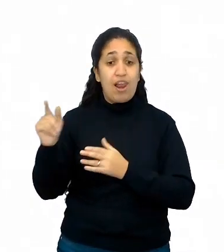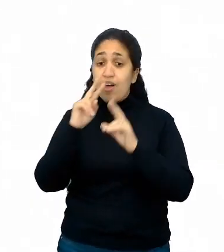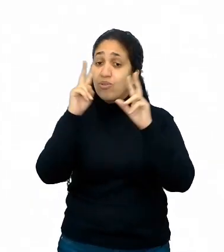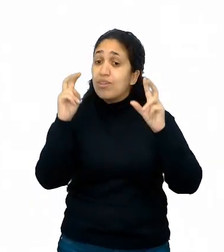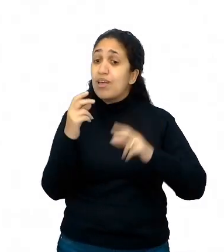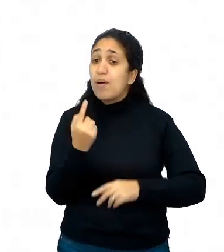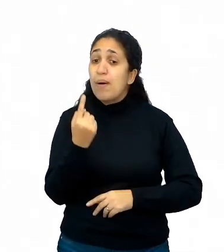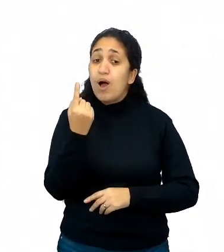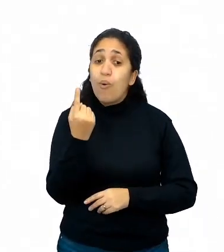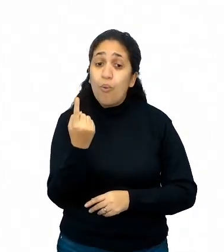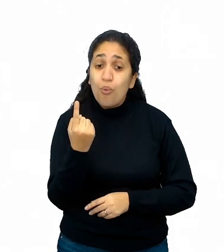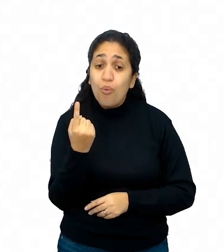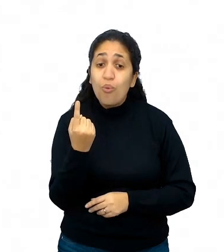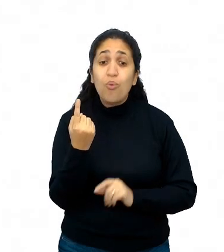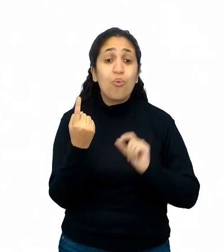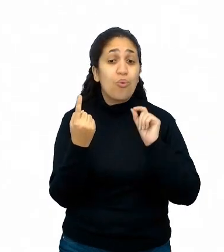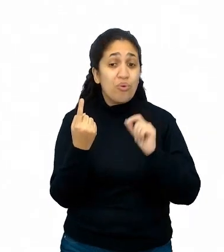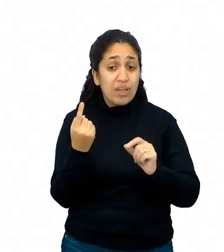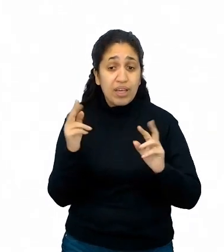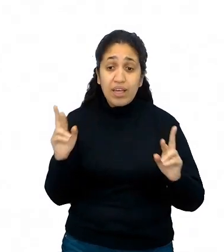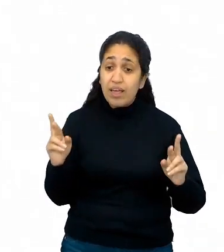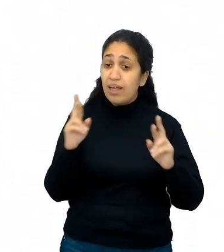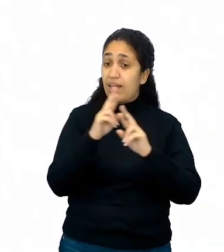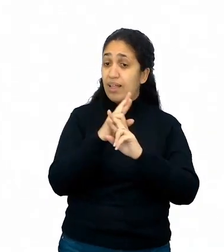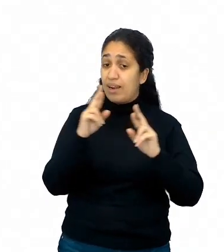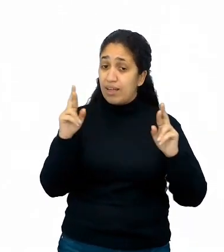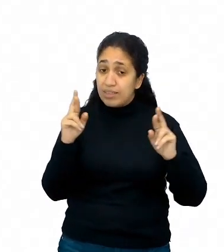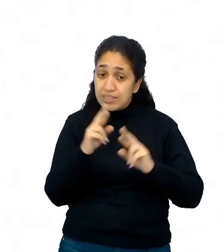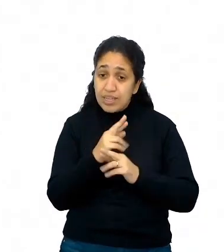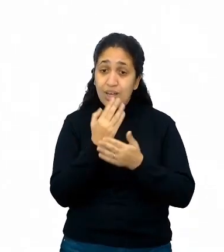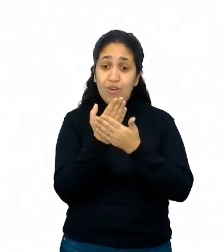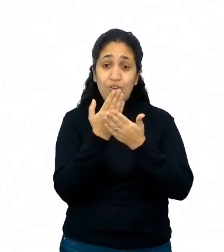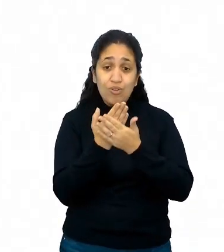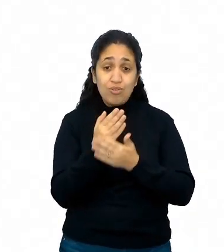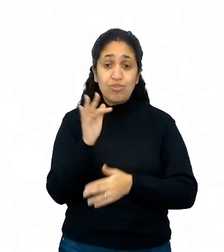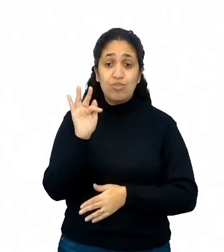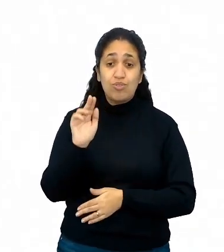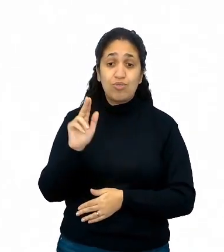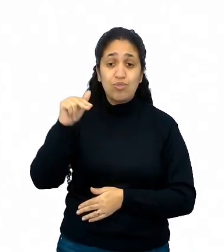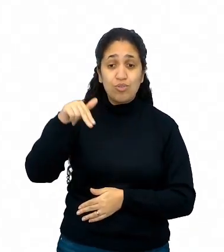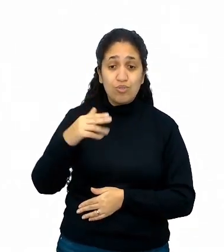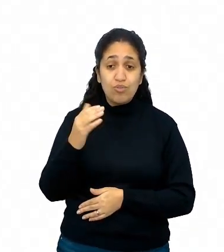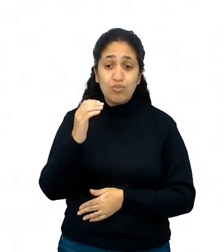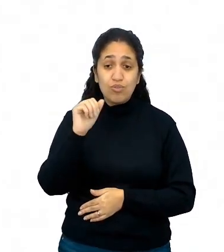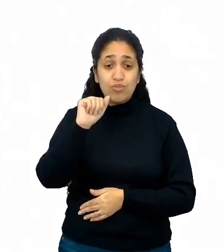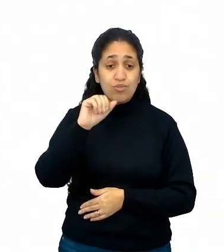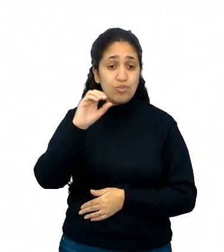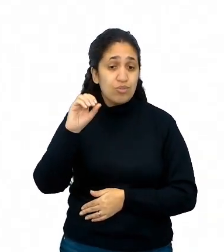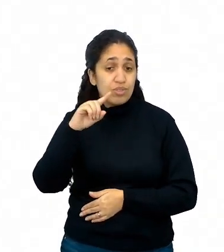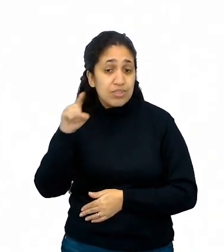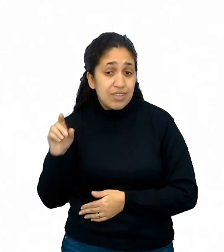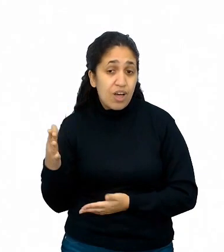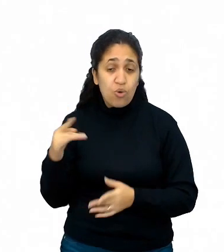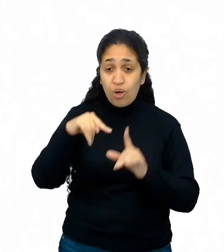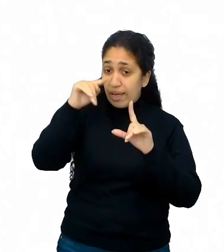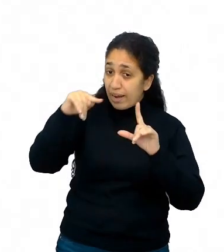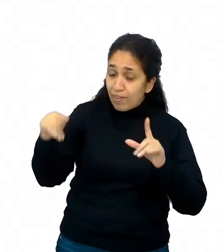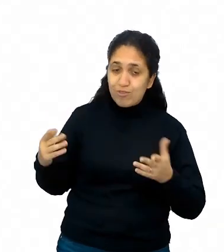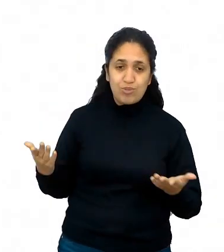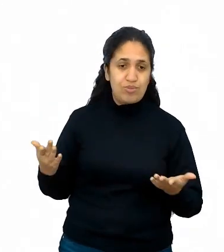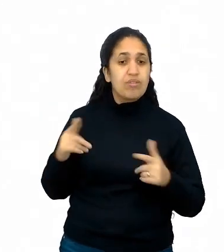1, ele já fala de relação, de estudo das funções, dos gráficos, ou seja, material